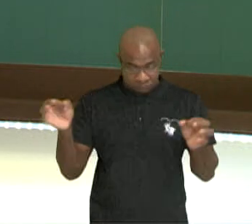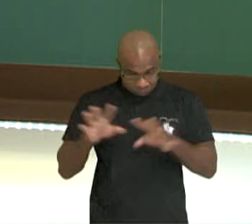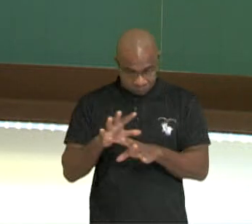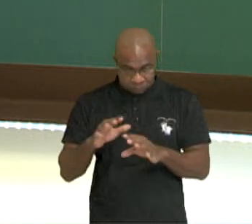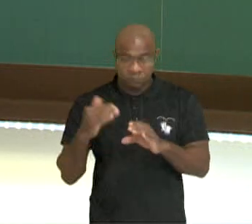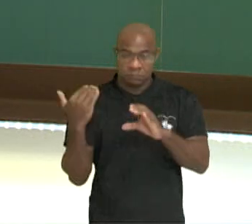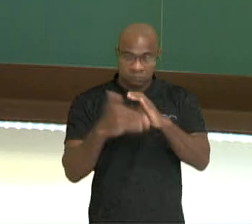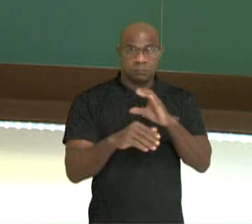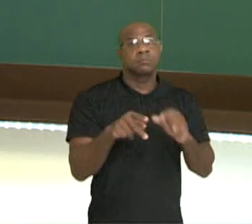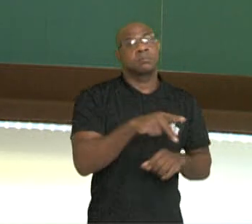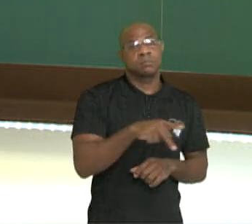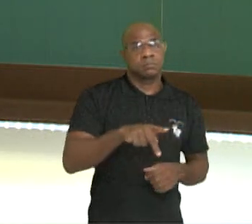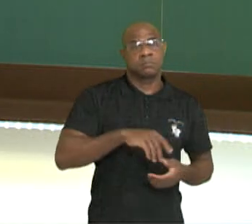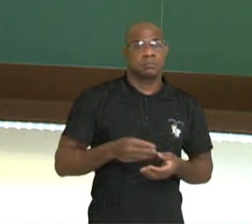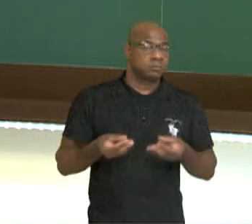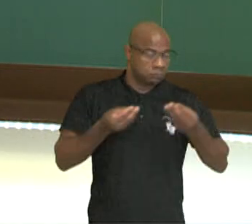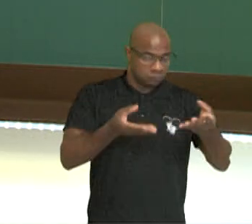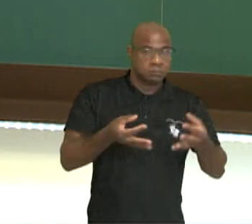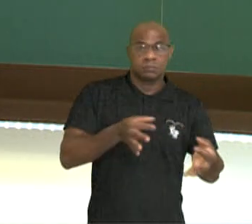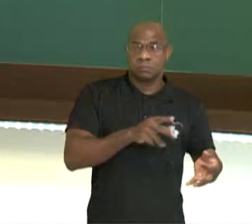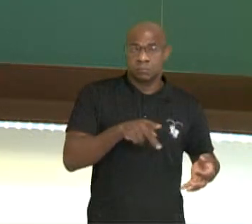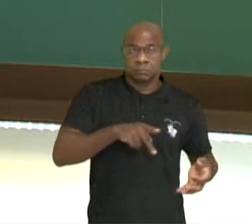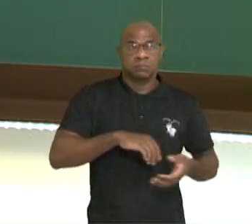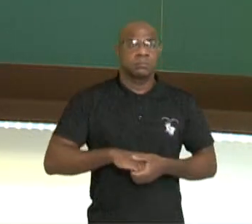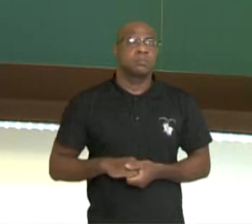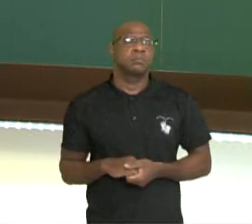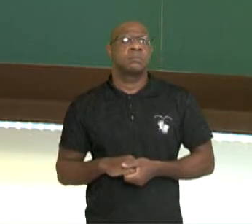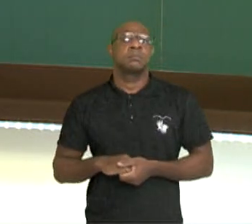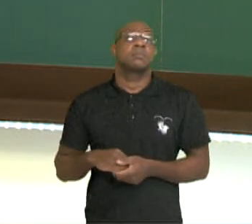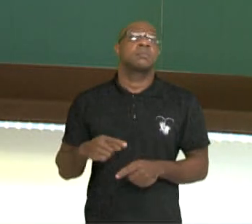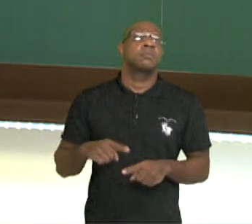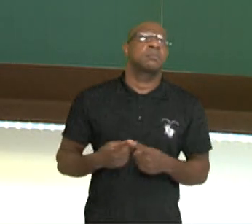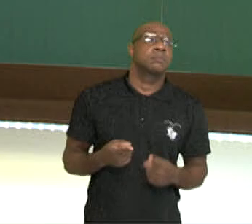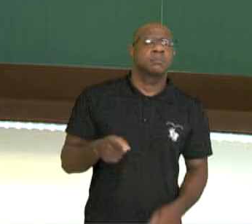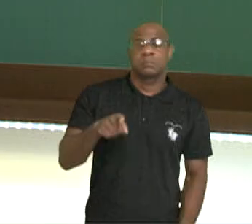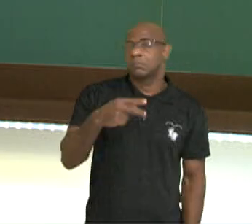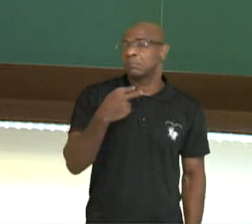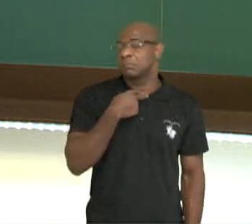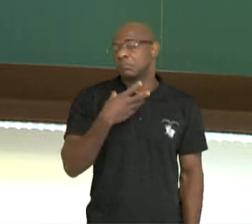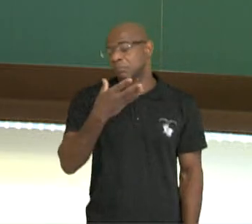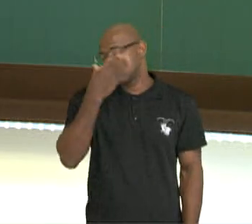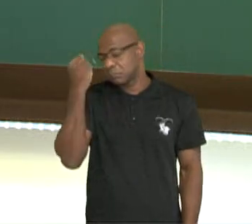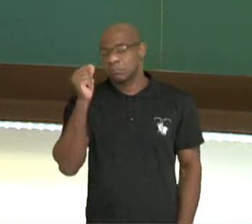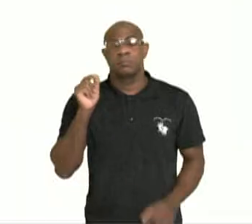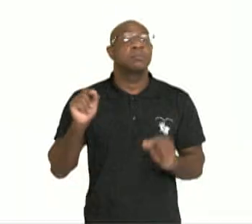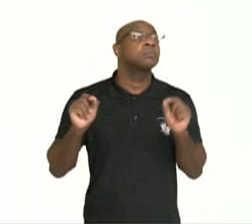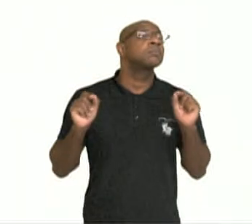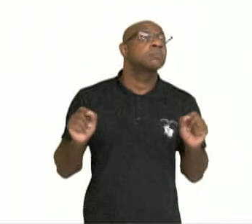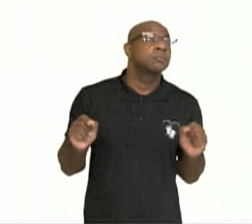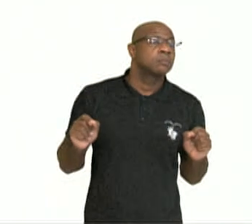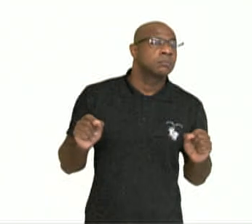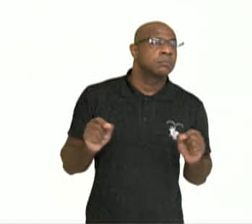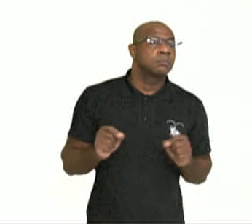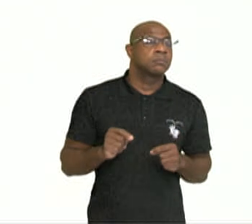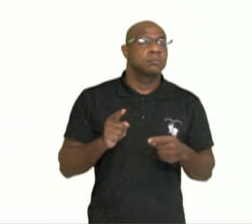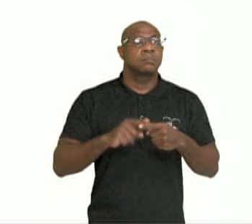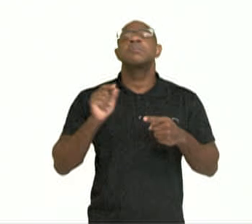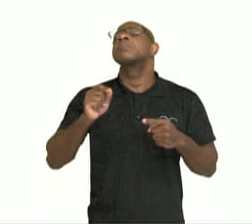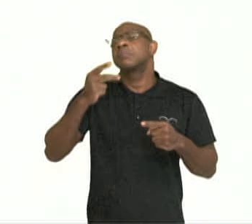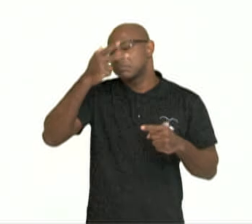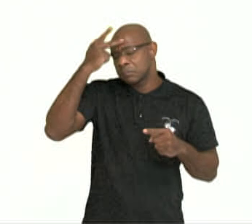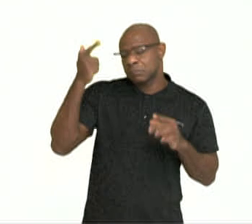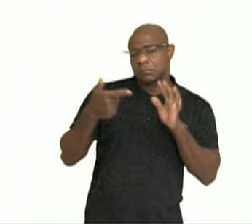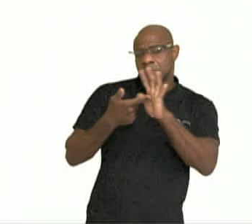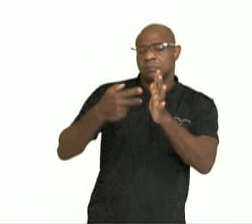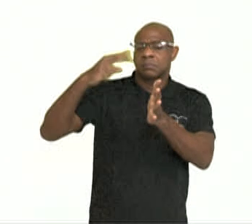devolve para você, tá bom? Olha só, mas você não pode esquecer ao produzir o seu texto. Quem é o público-alvo